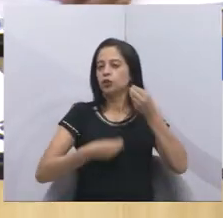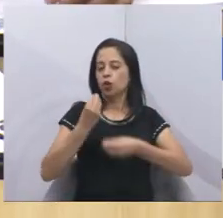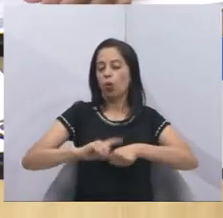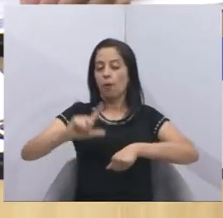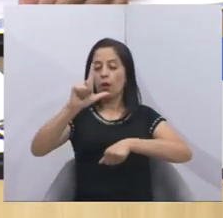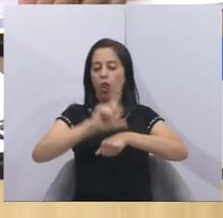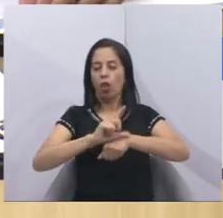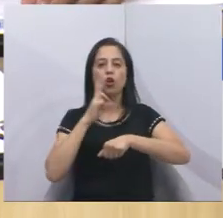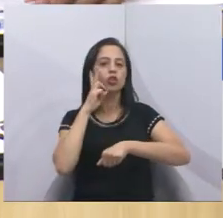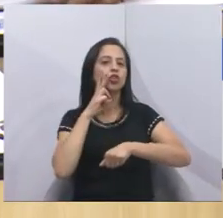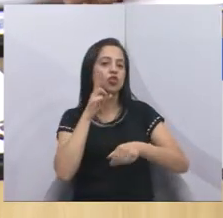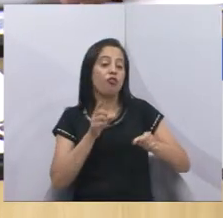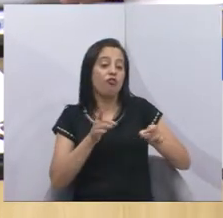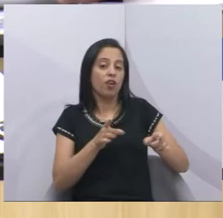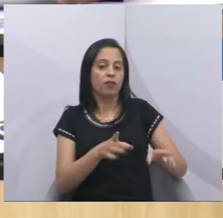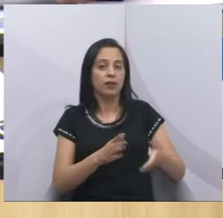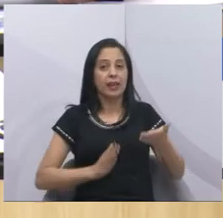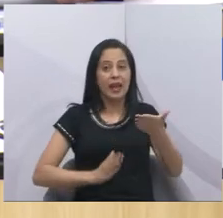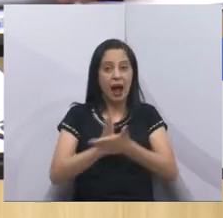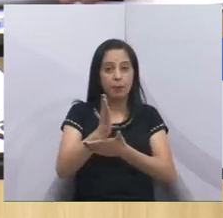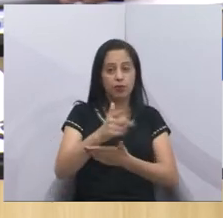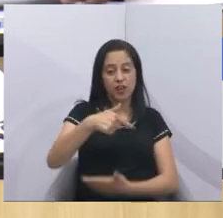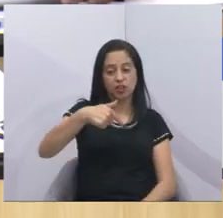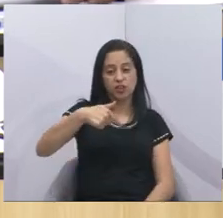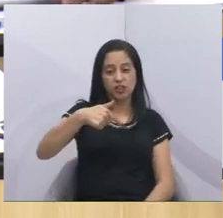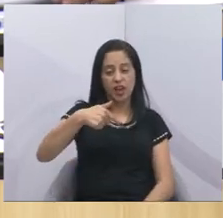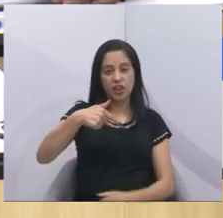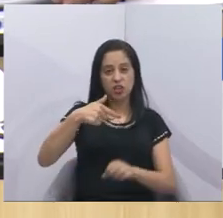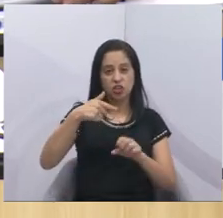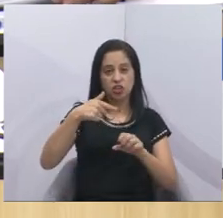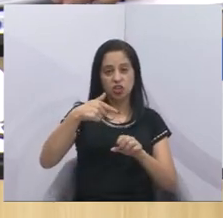na cidade. O projeto foi aprovado por 7 votos